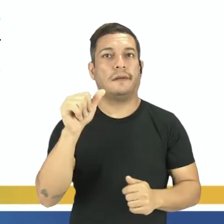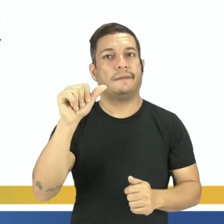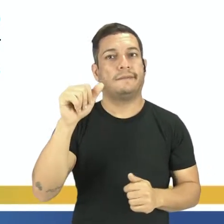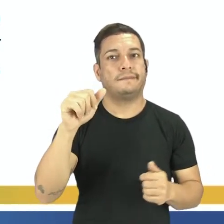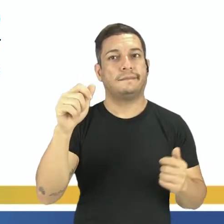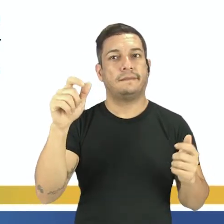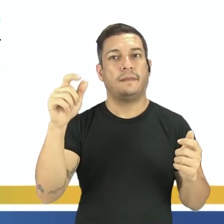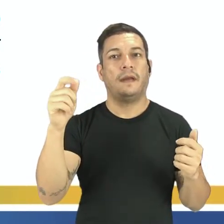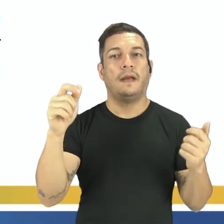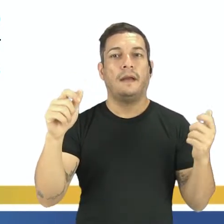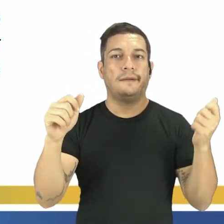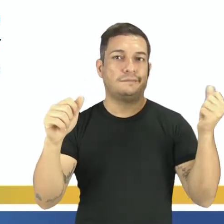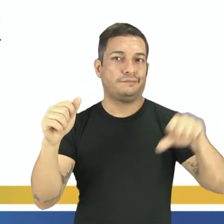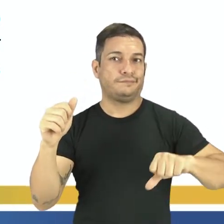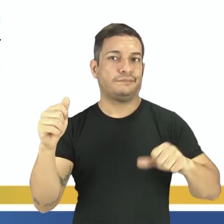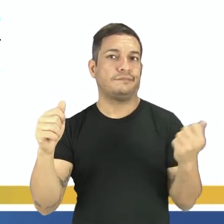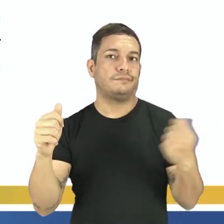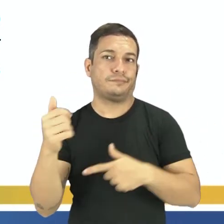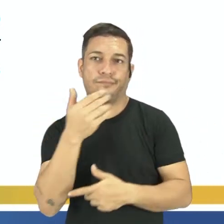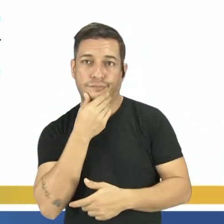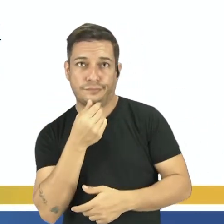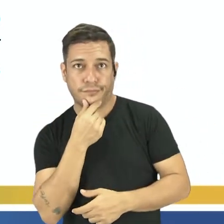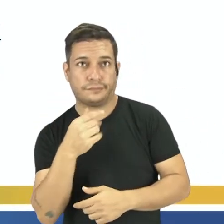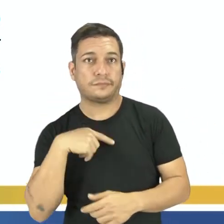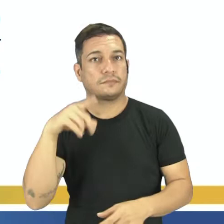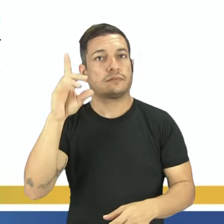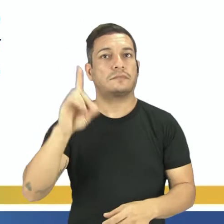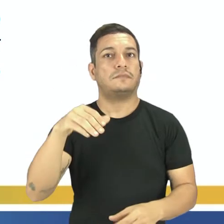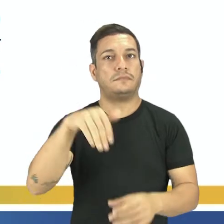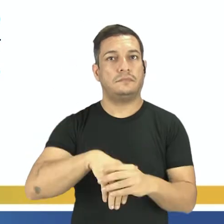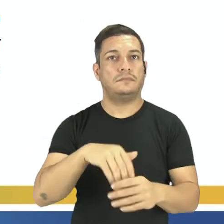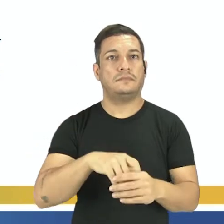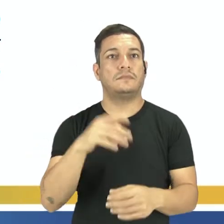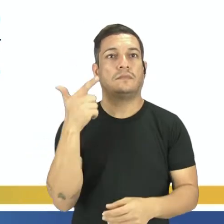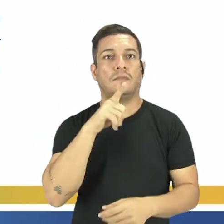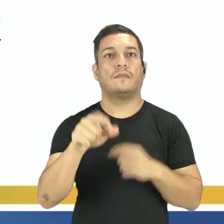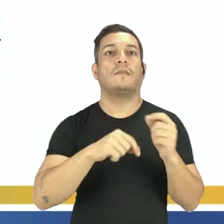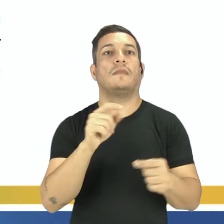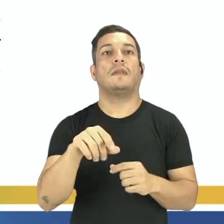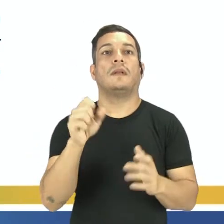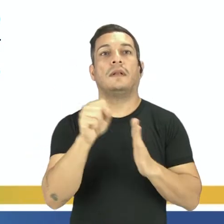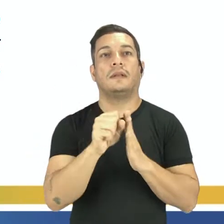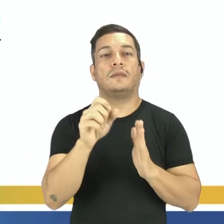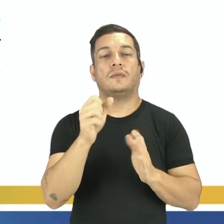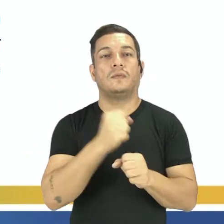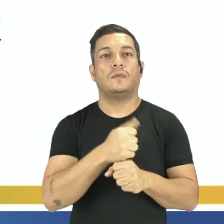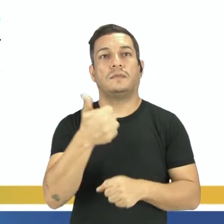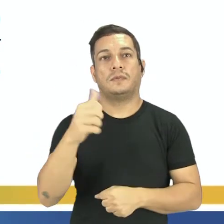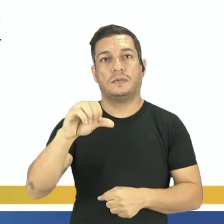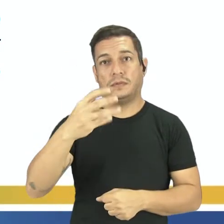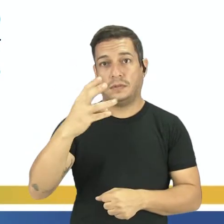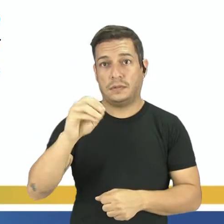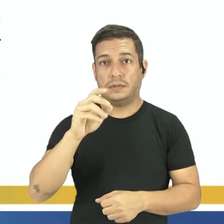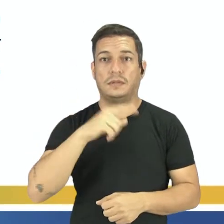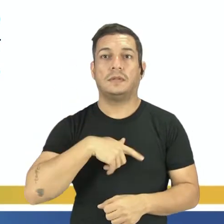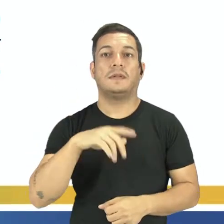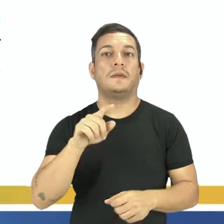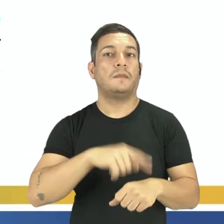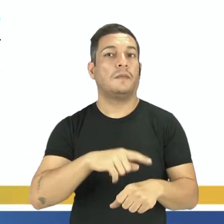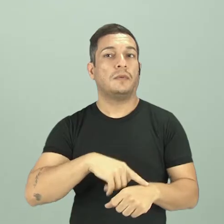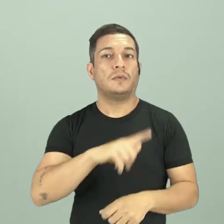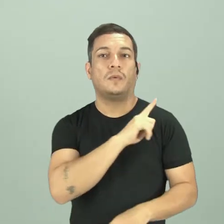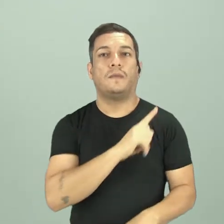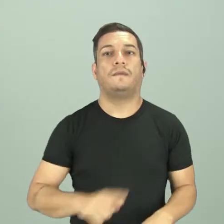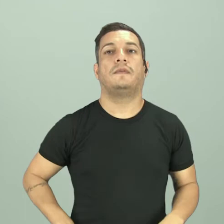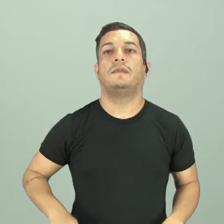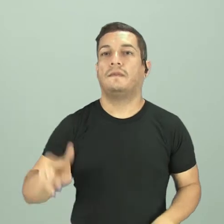como inferior ao homem, tendo seu direito ao voto conquistado apenas na década de 1930, na Era Vargas. Então você vê que tem uma